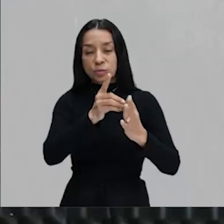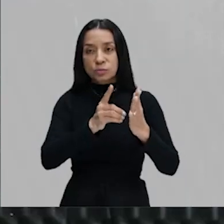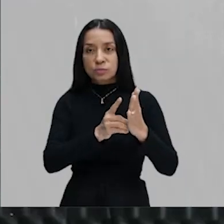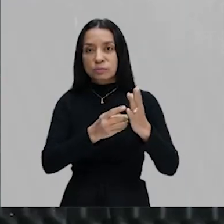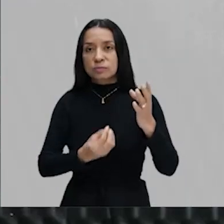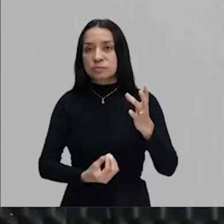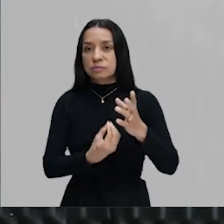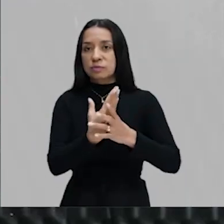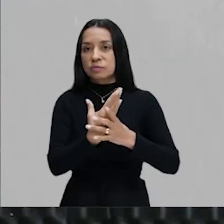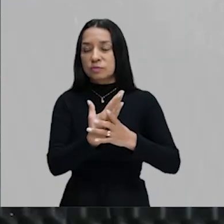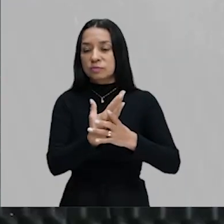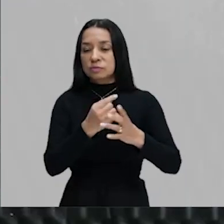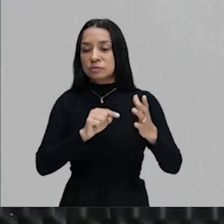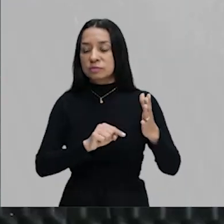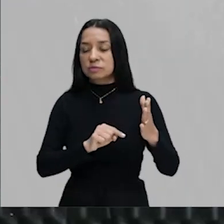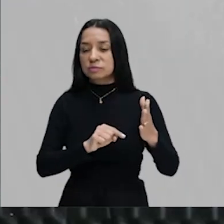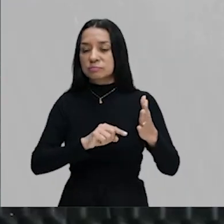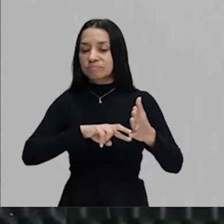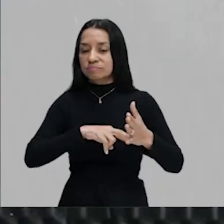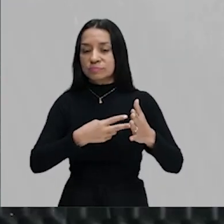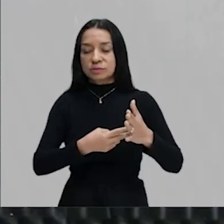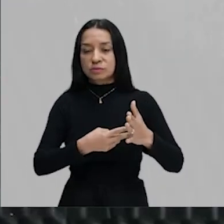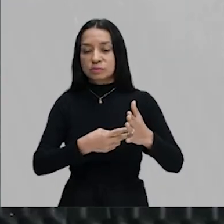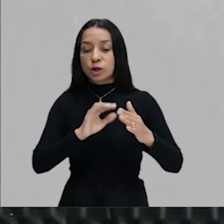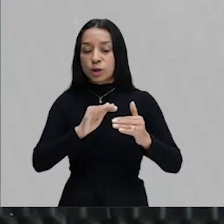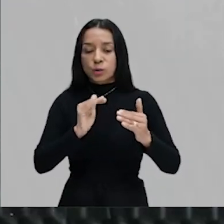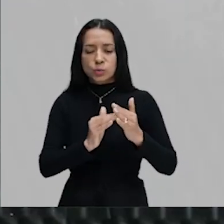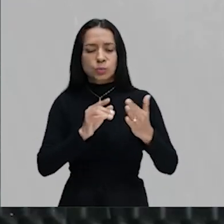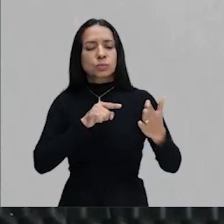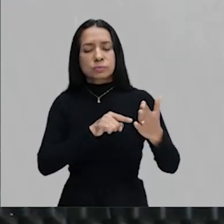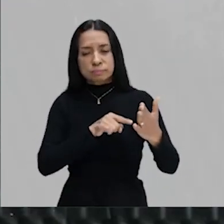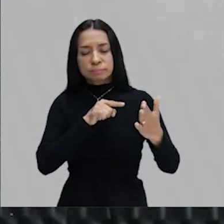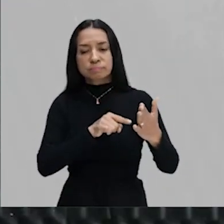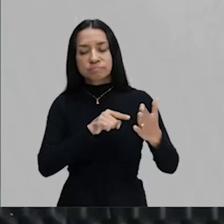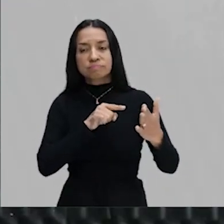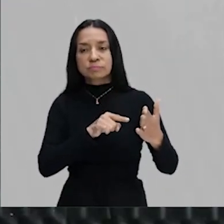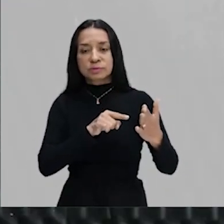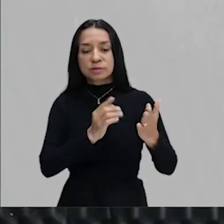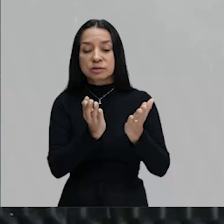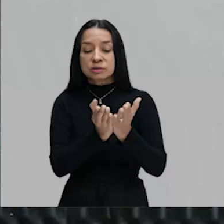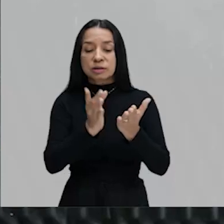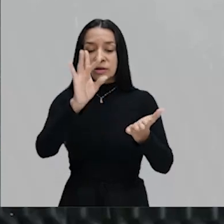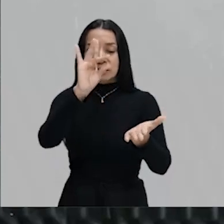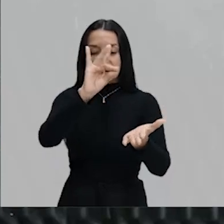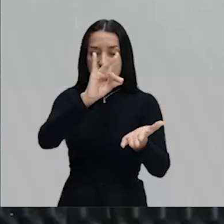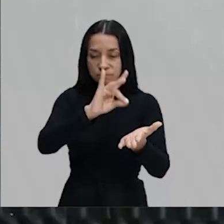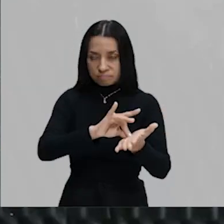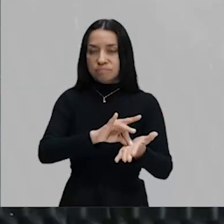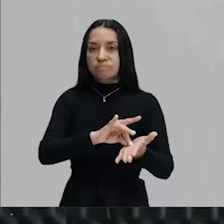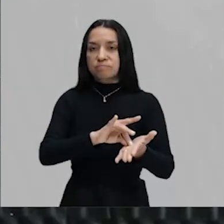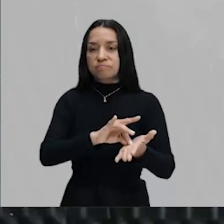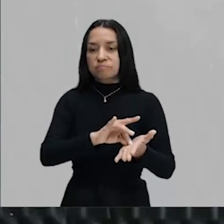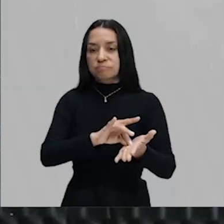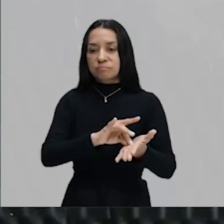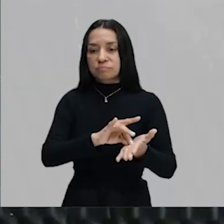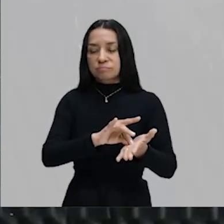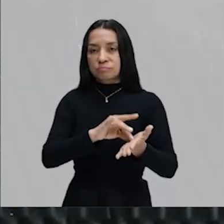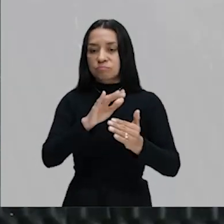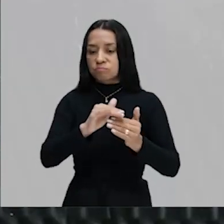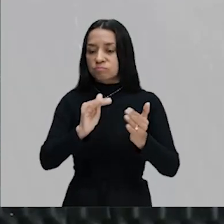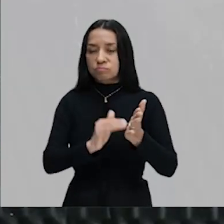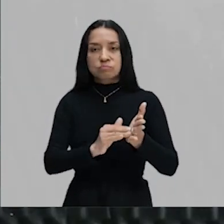uma fonte, né, não significa dizer que tudo que está ali é uma verdade histórica absoluta.